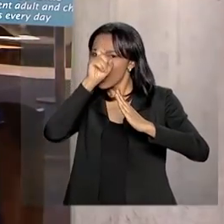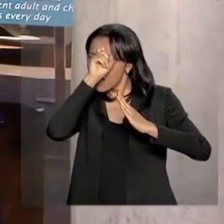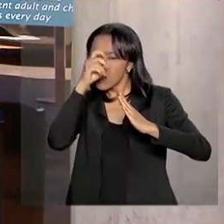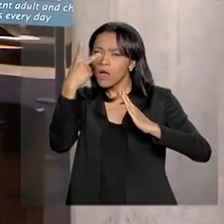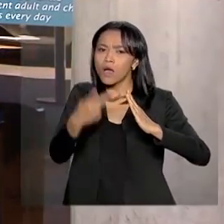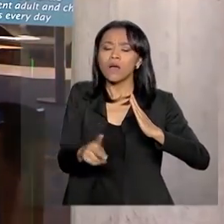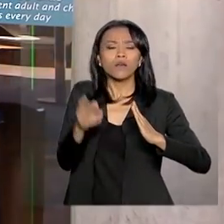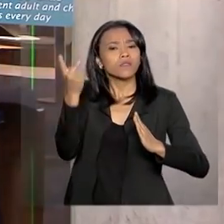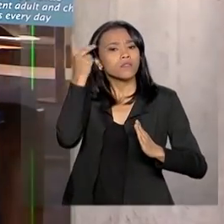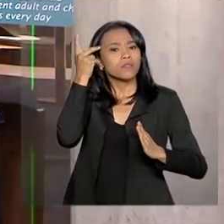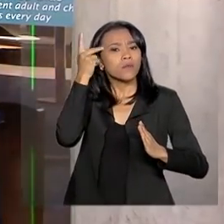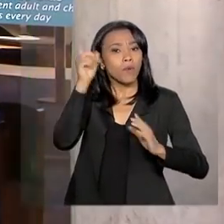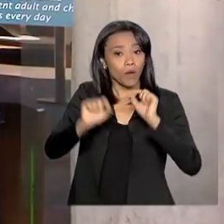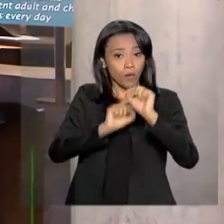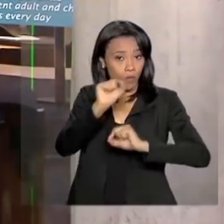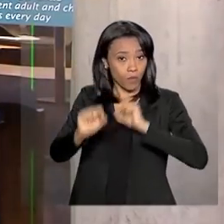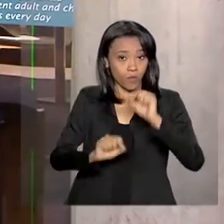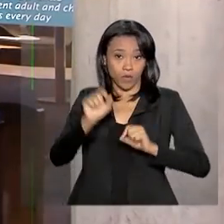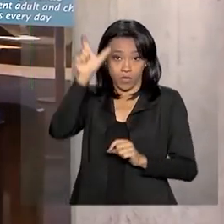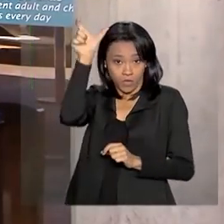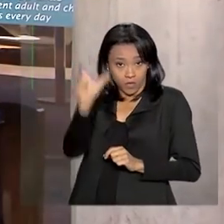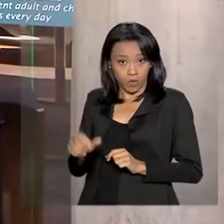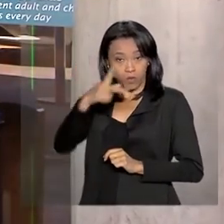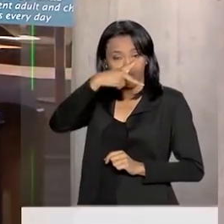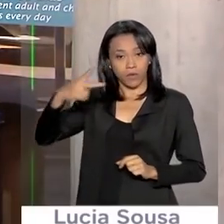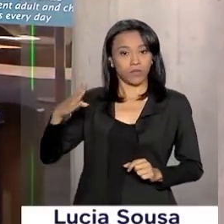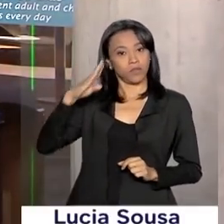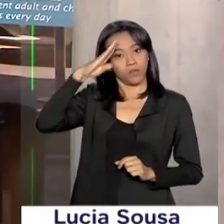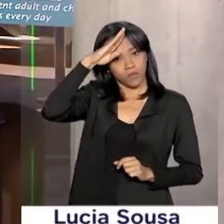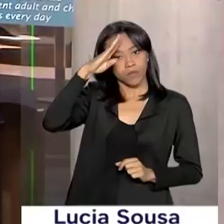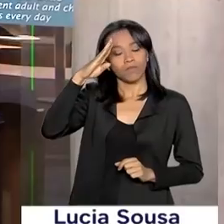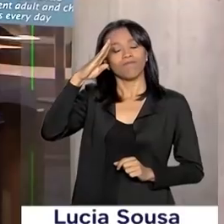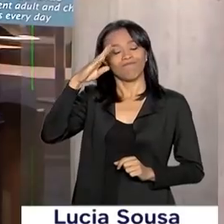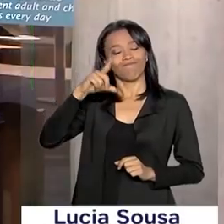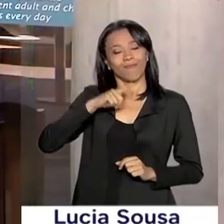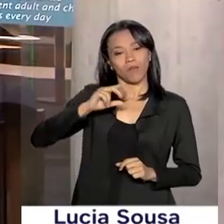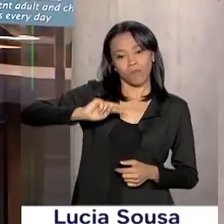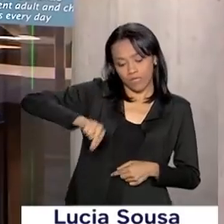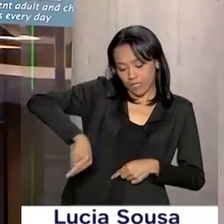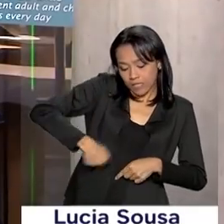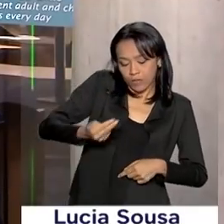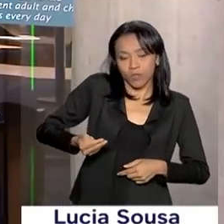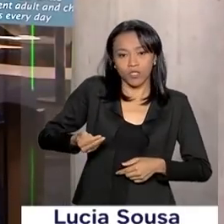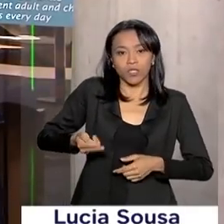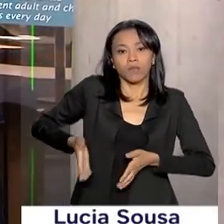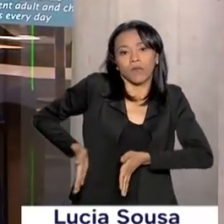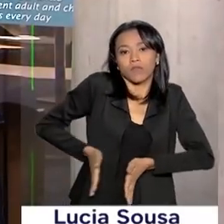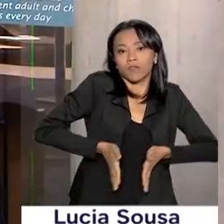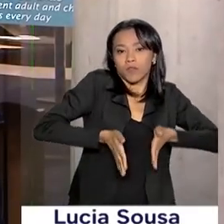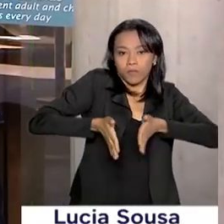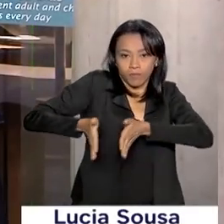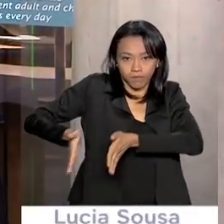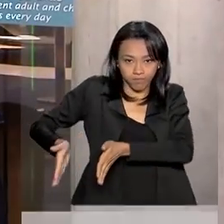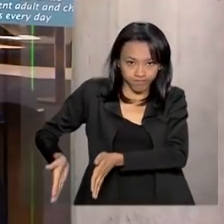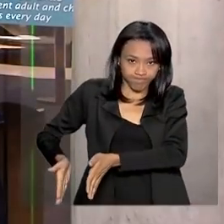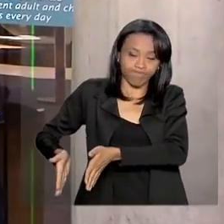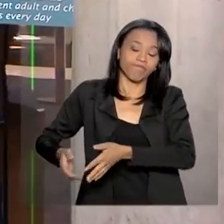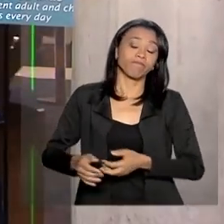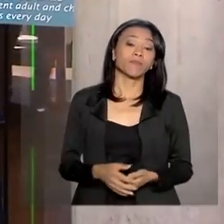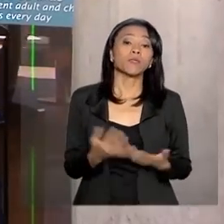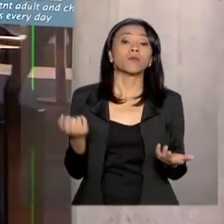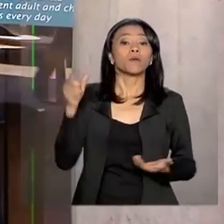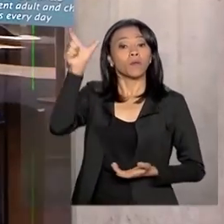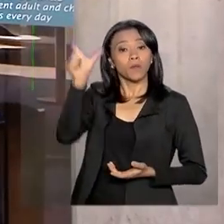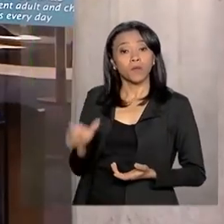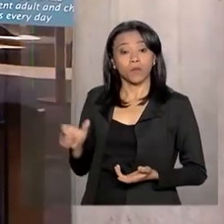paulista, onde o presidente Jair Bolsonaro se submete a uma cirurgia para retirada da bolsa de colostomia. O presidente